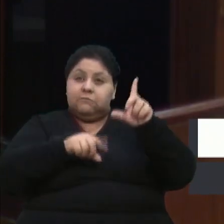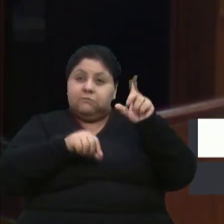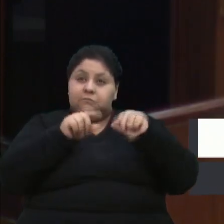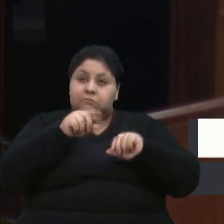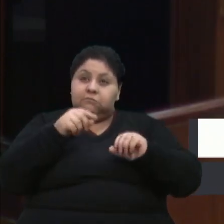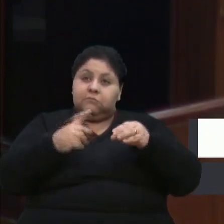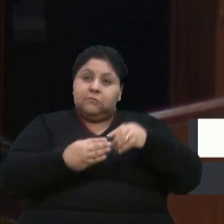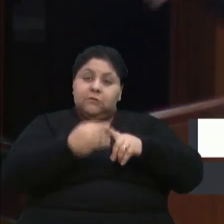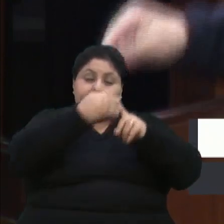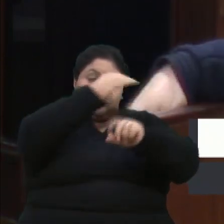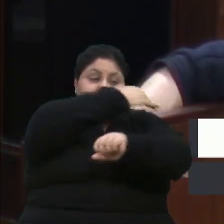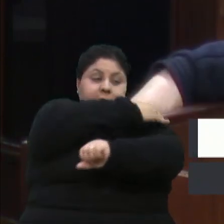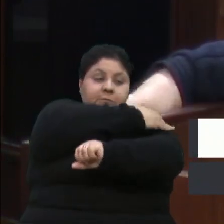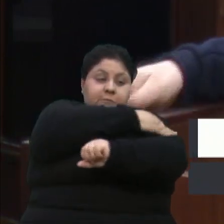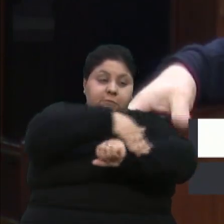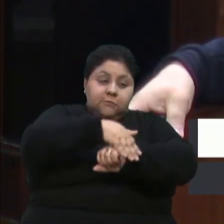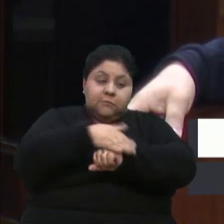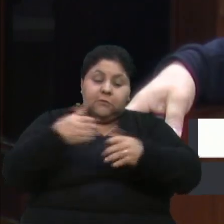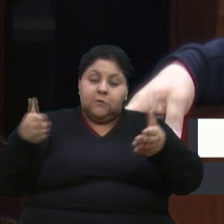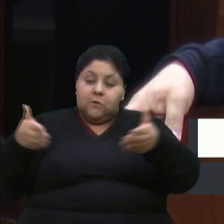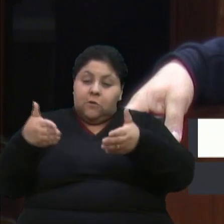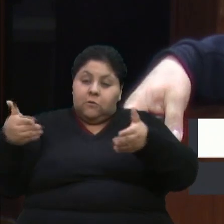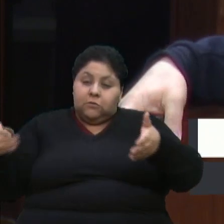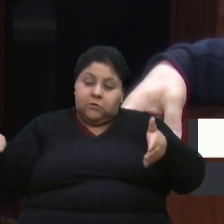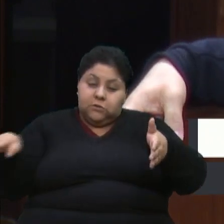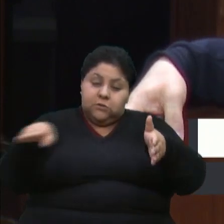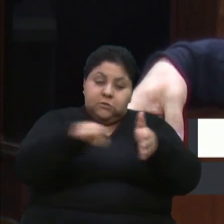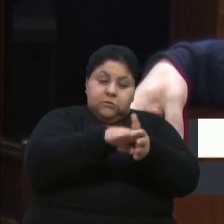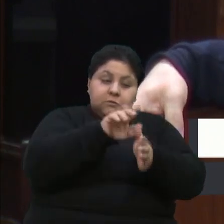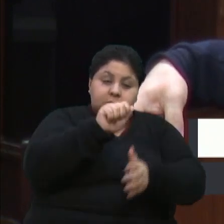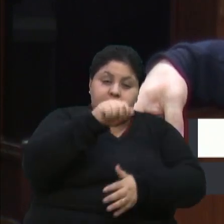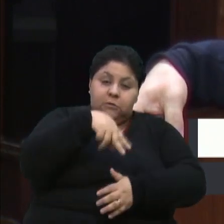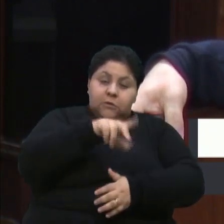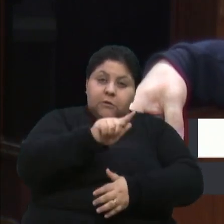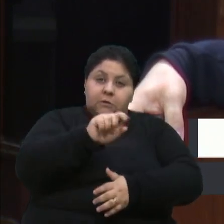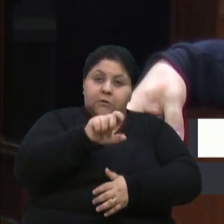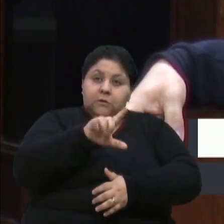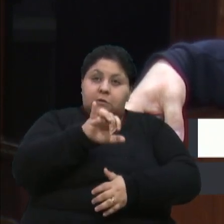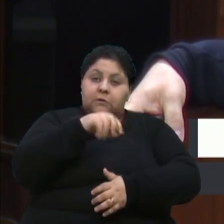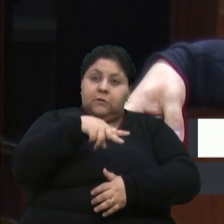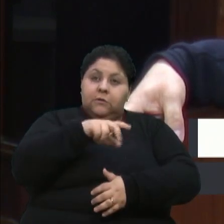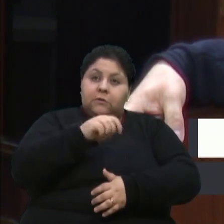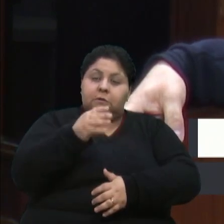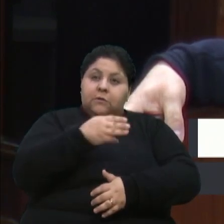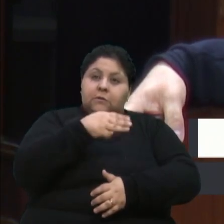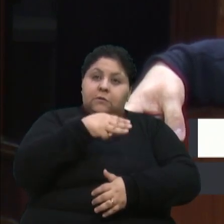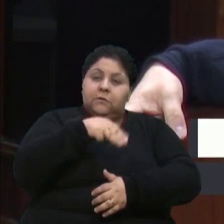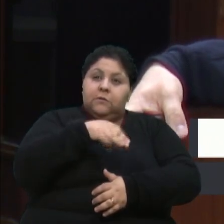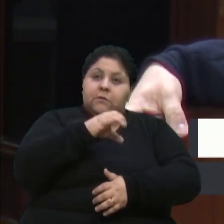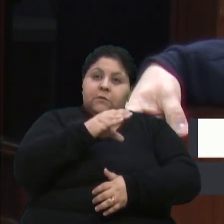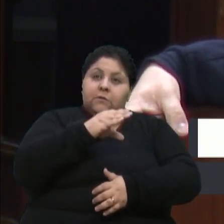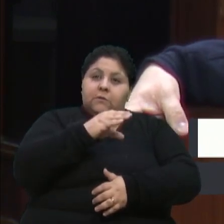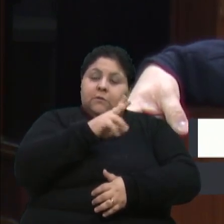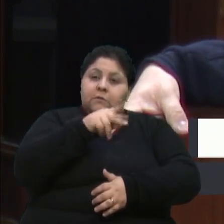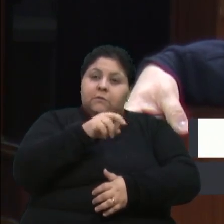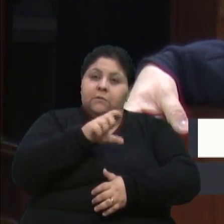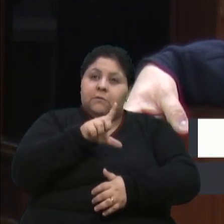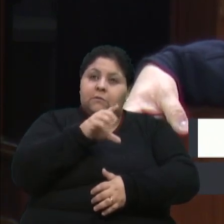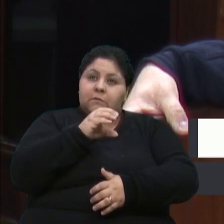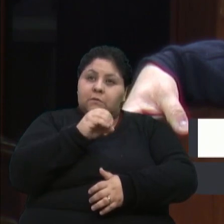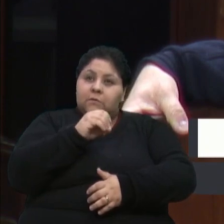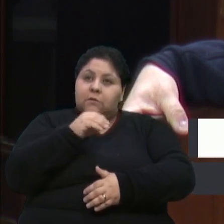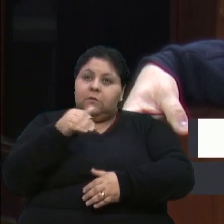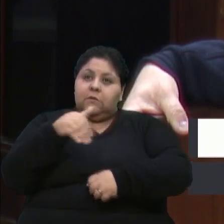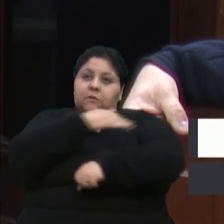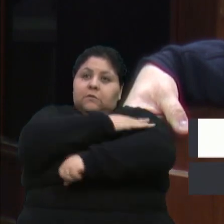vai desencadear onde? Ali na Angelina Miquelon, embaixo do viaduto. E que esse trânsito, final do dia, 5